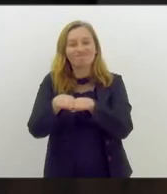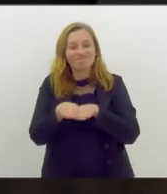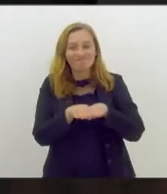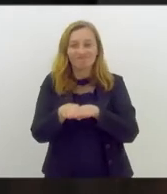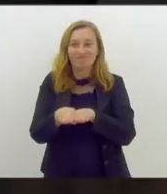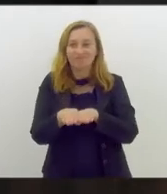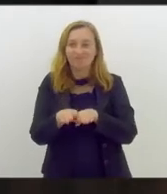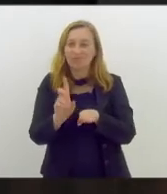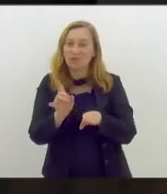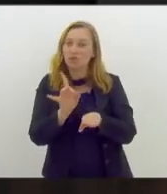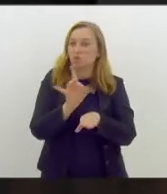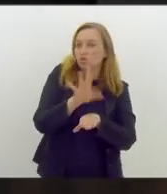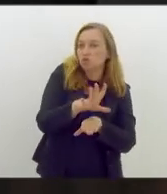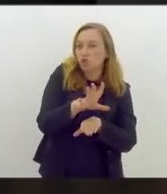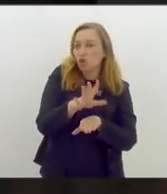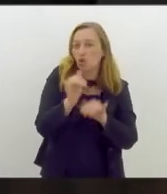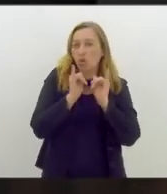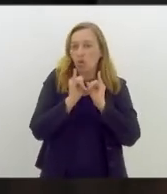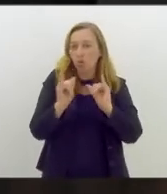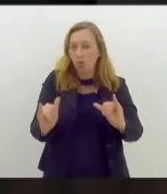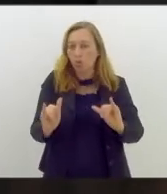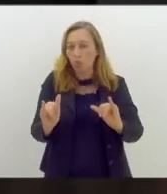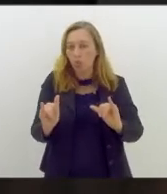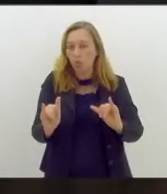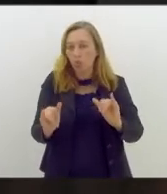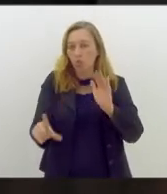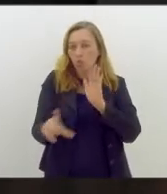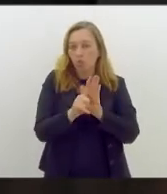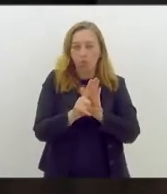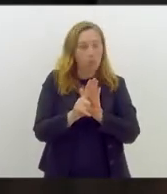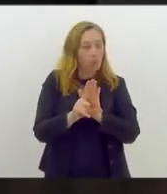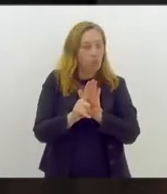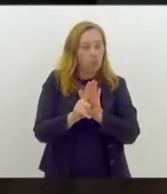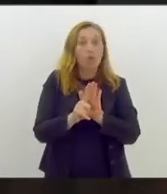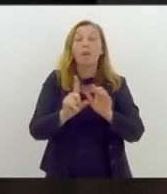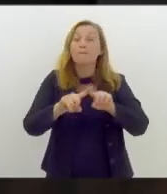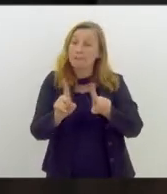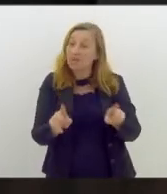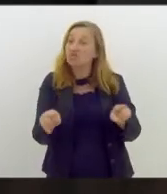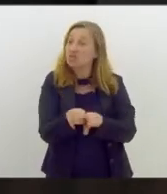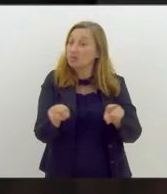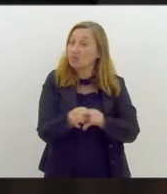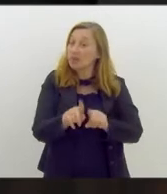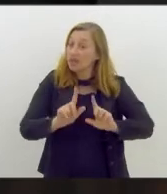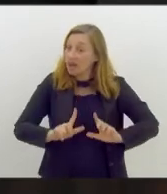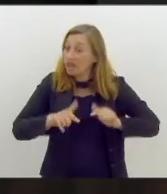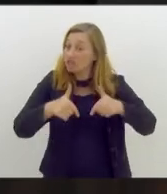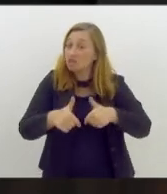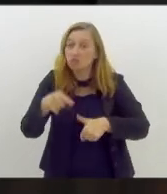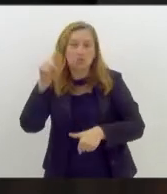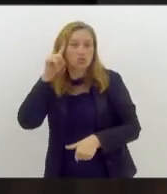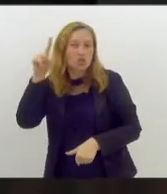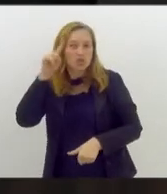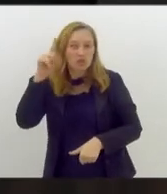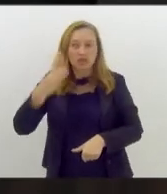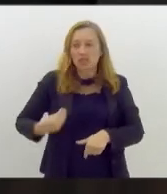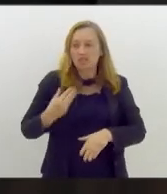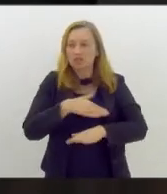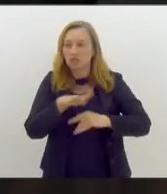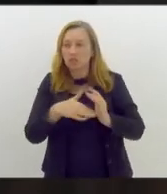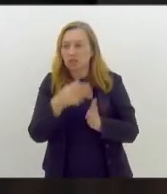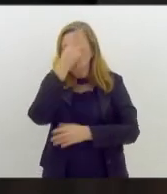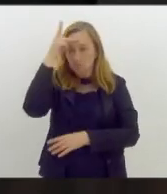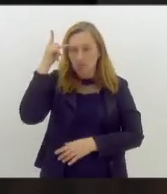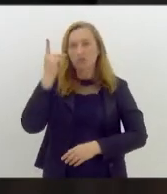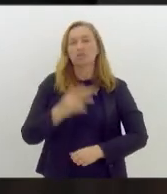não esteja apenas proclamada em suas leis escritas, mas realizada no cotidiano de todas as